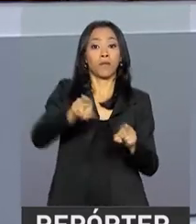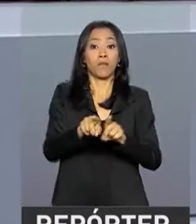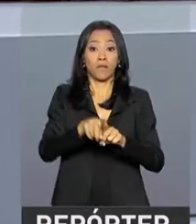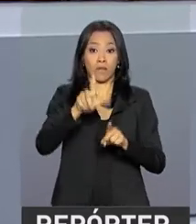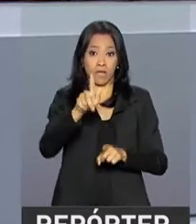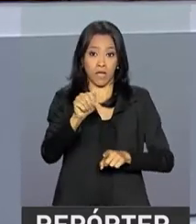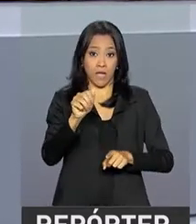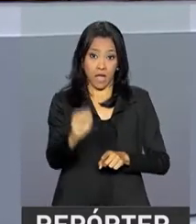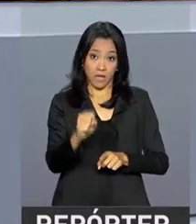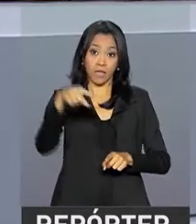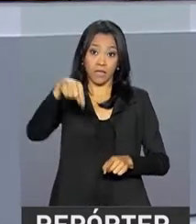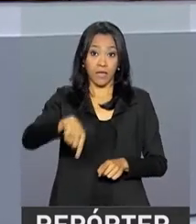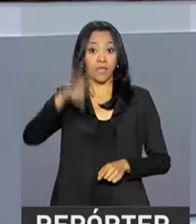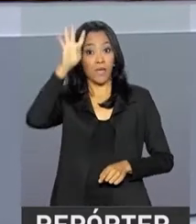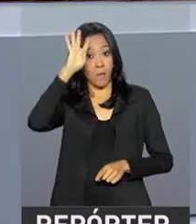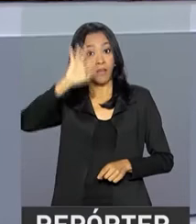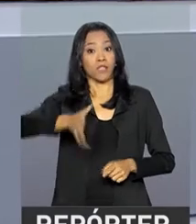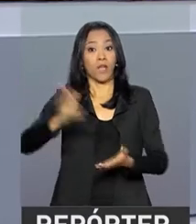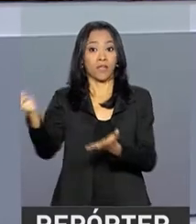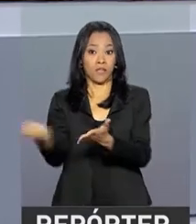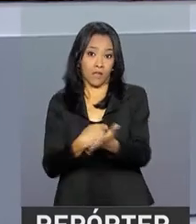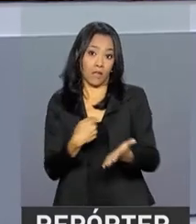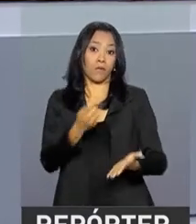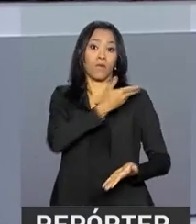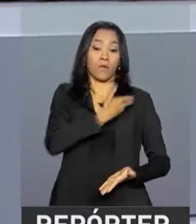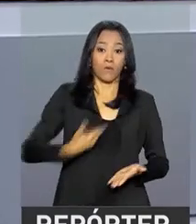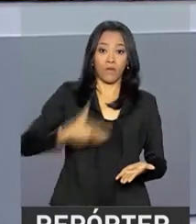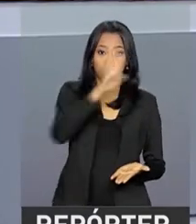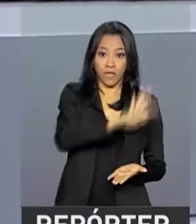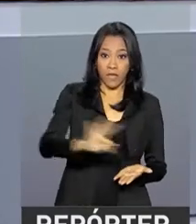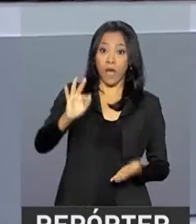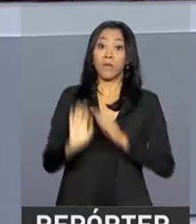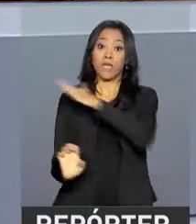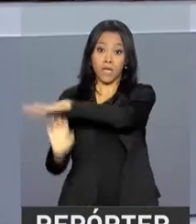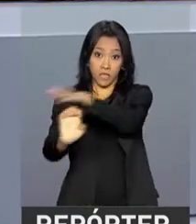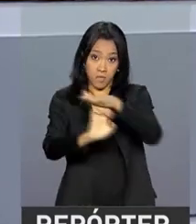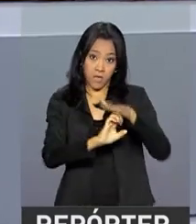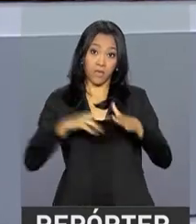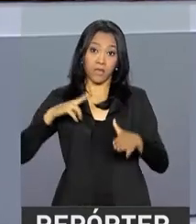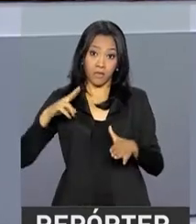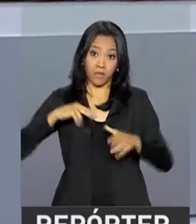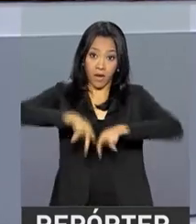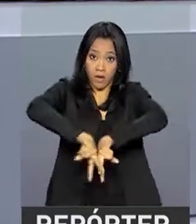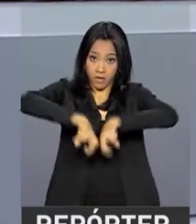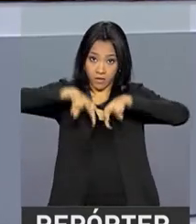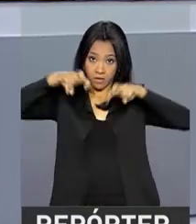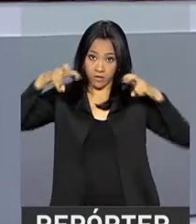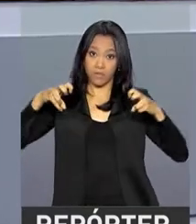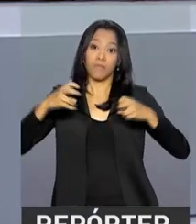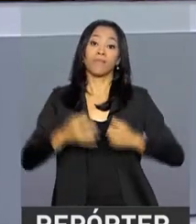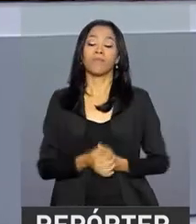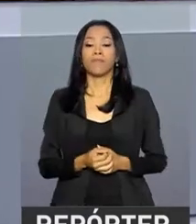foram assinados novos contratos entre a união e empresas privadas para a exploração do pré sal